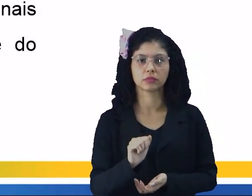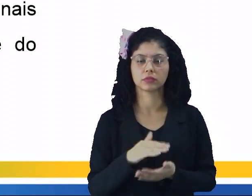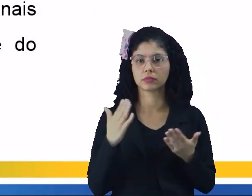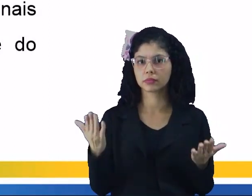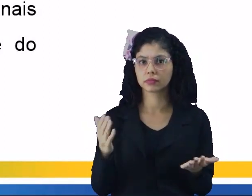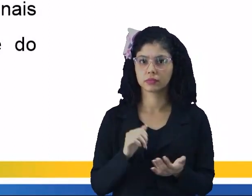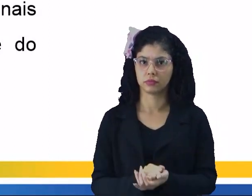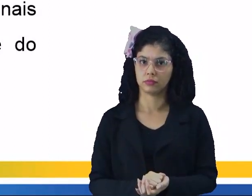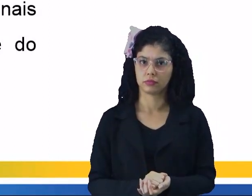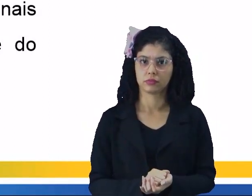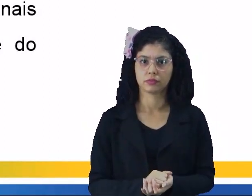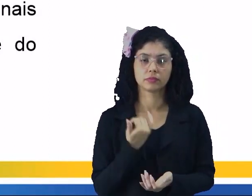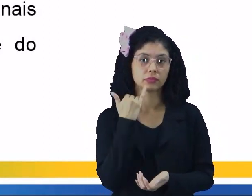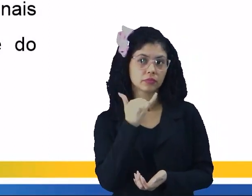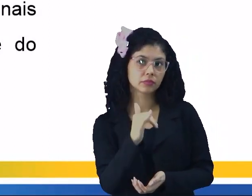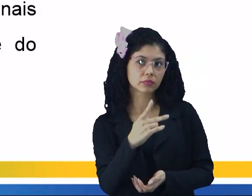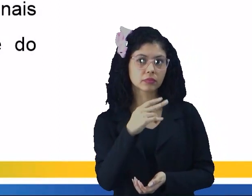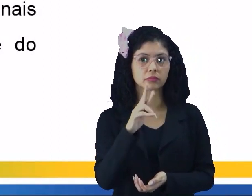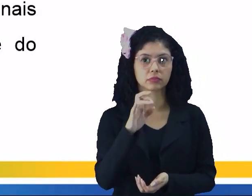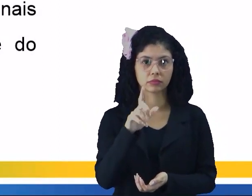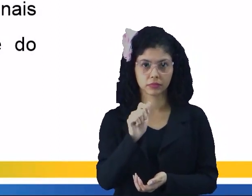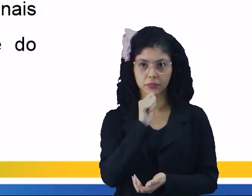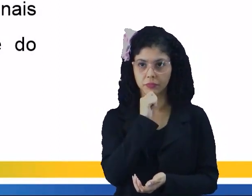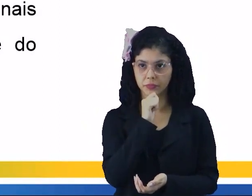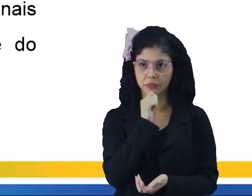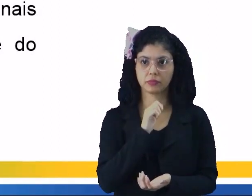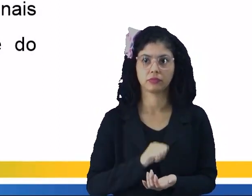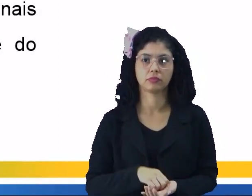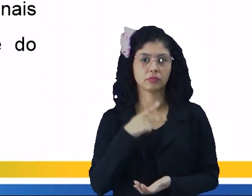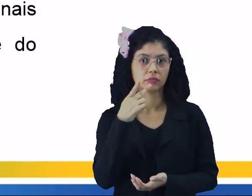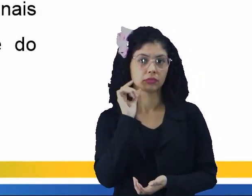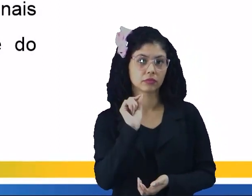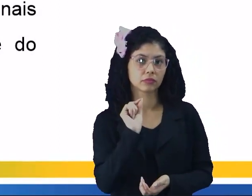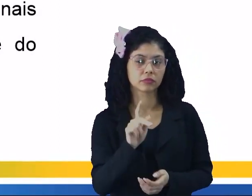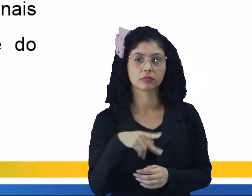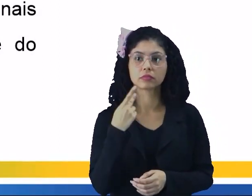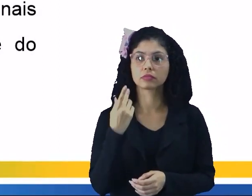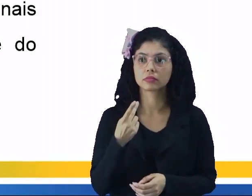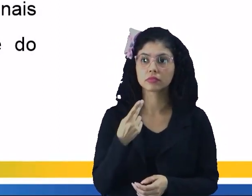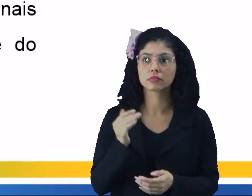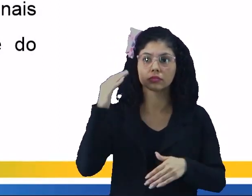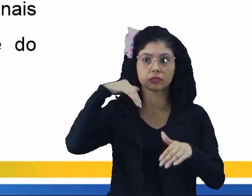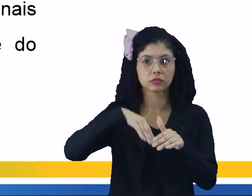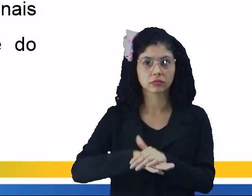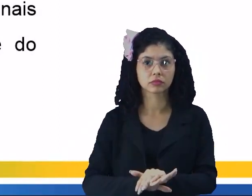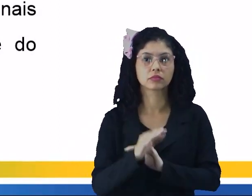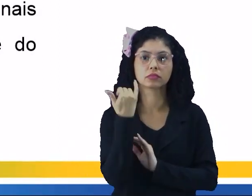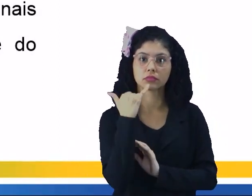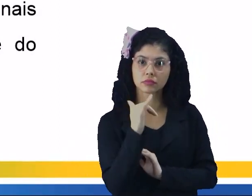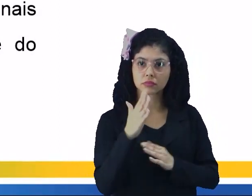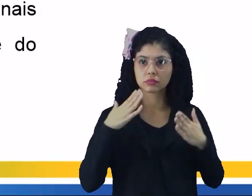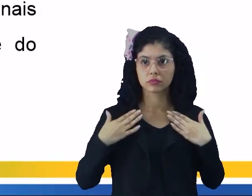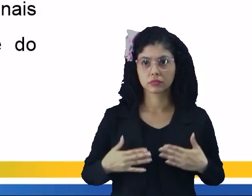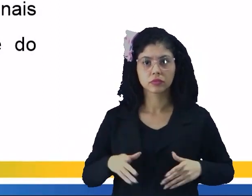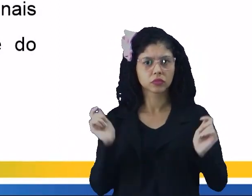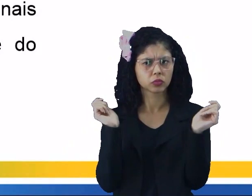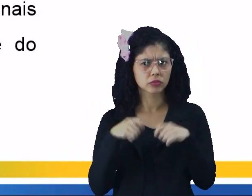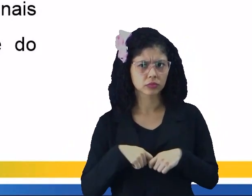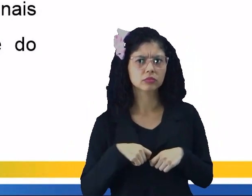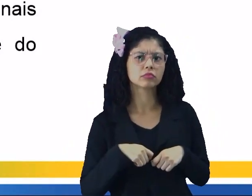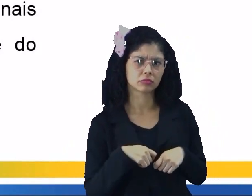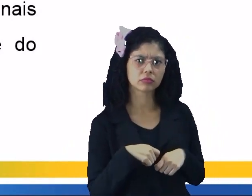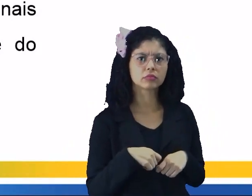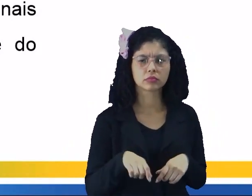Certo? A energia potencial. A energia potencial diz respeito ao armazenamento energético que um corpo